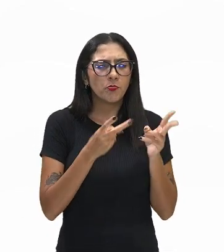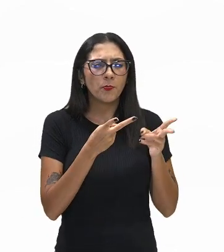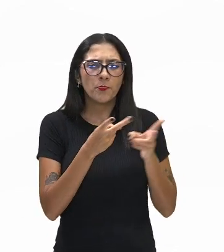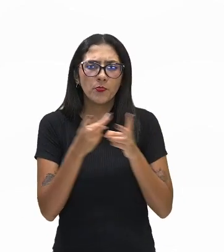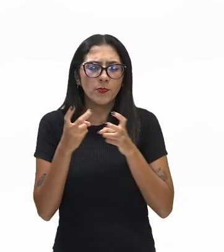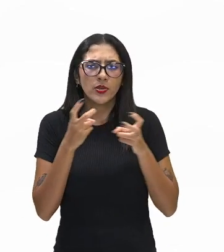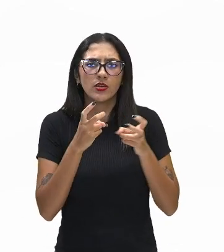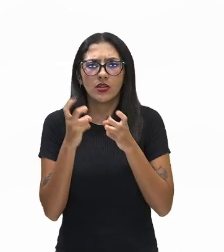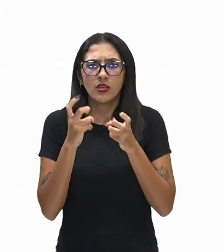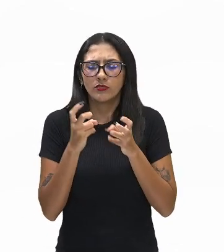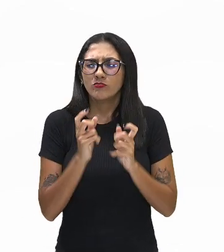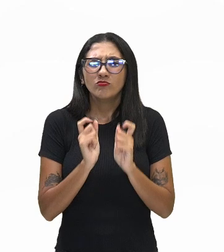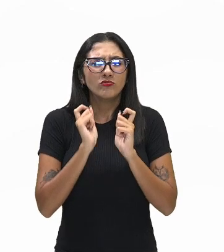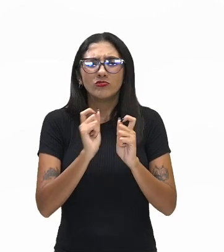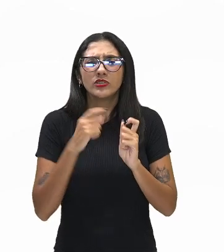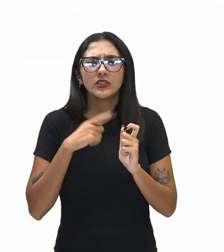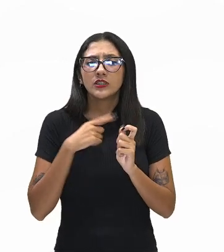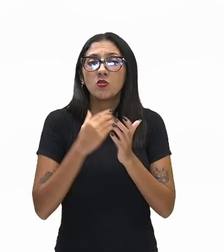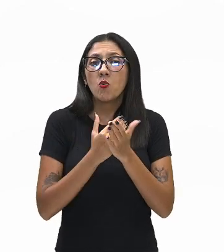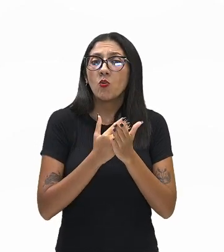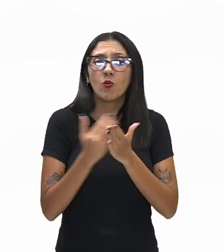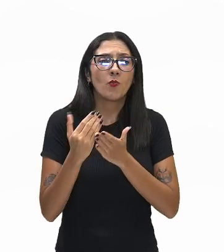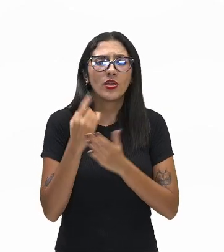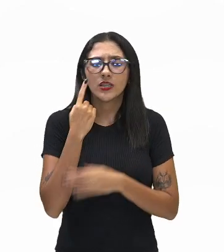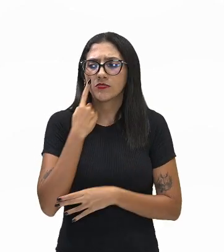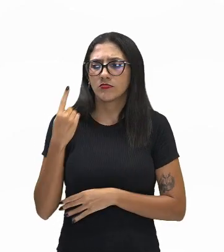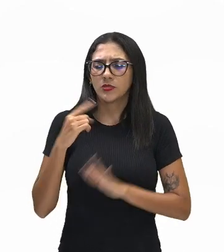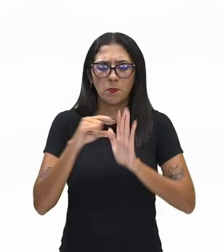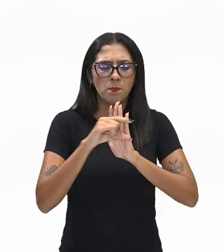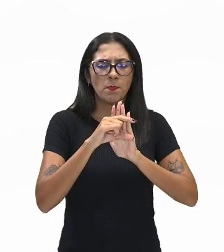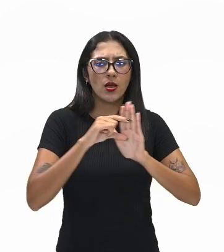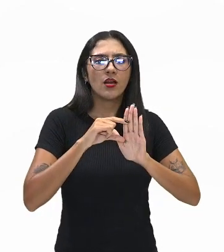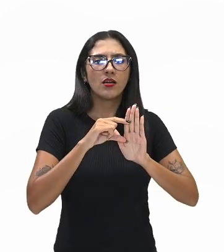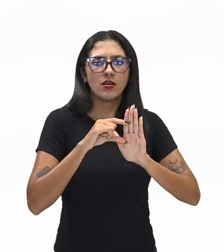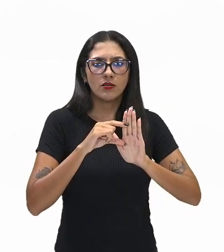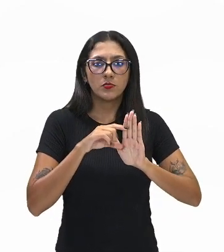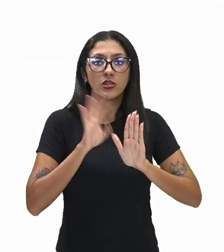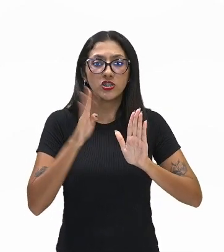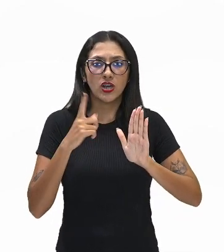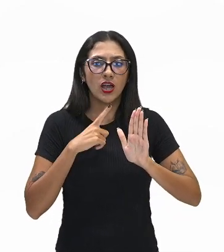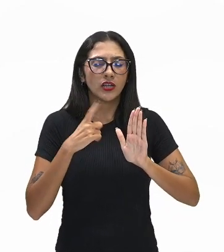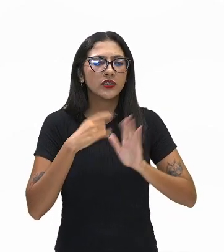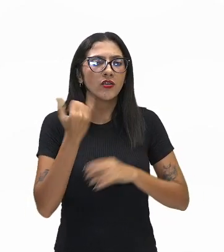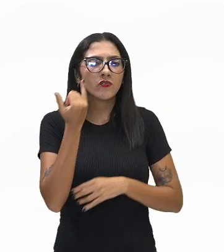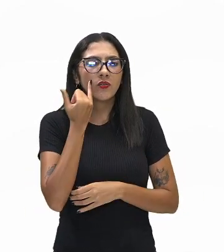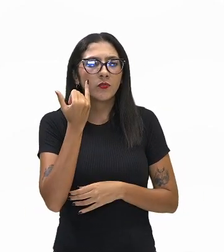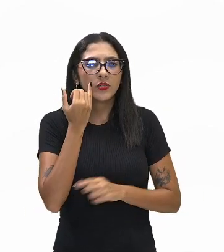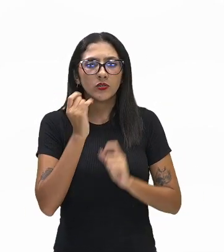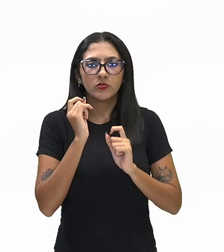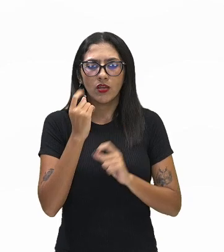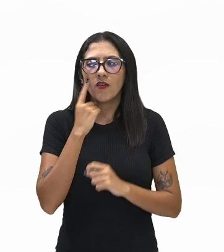no início desse resumo? Ele já traz, né? Primeiro